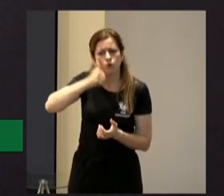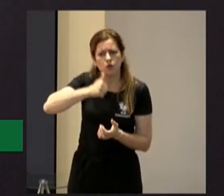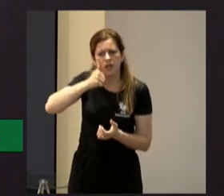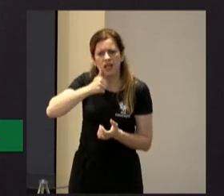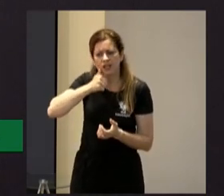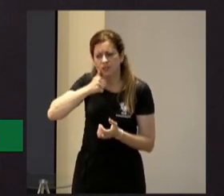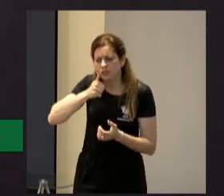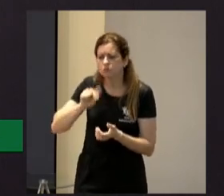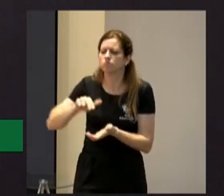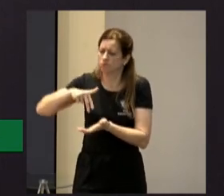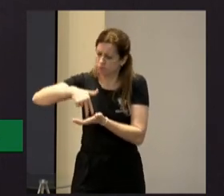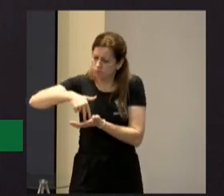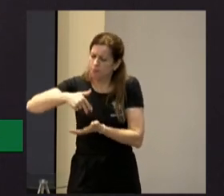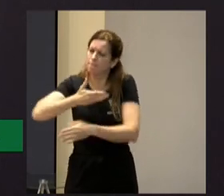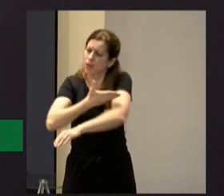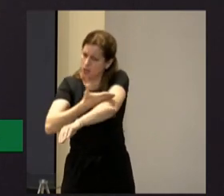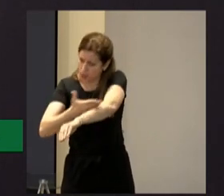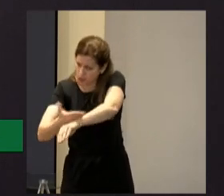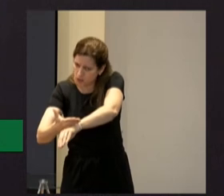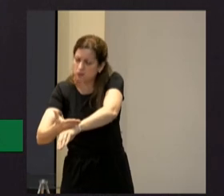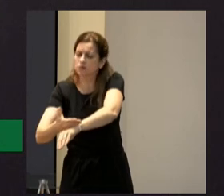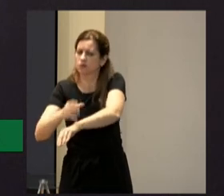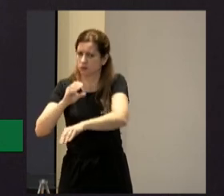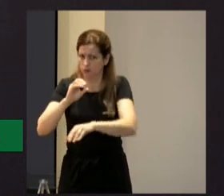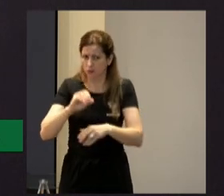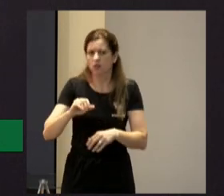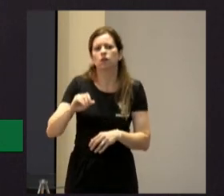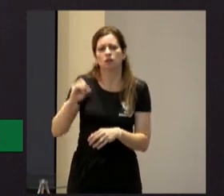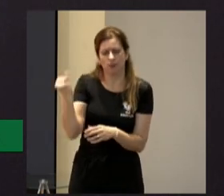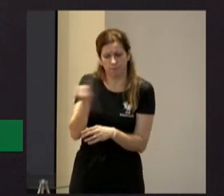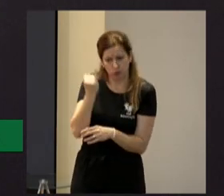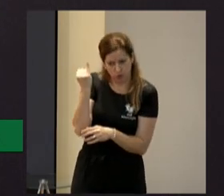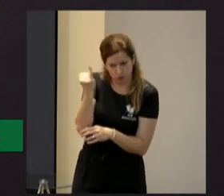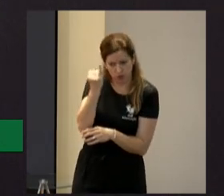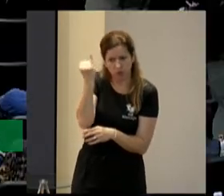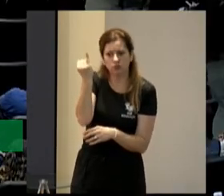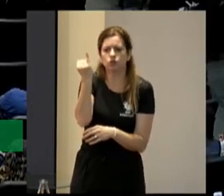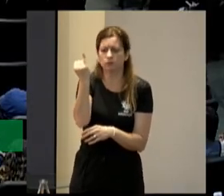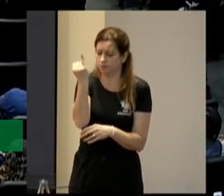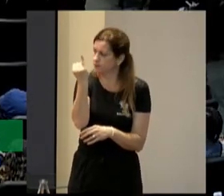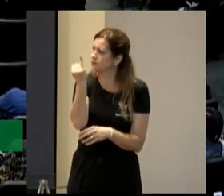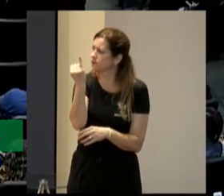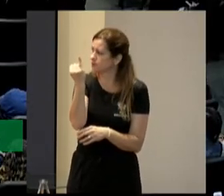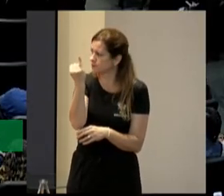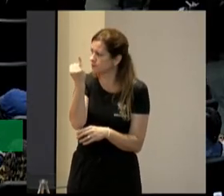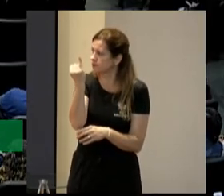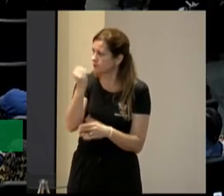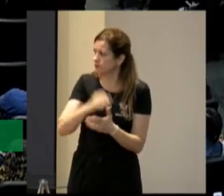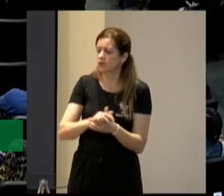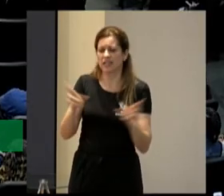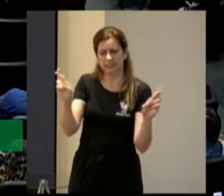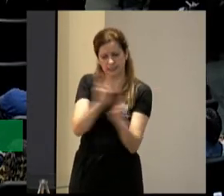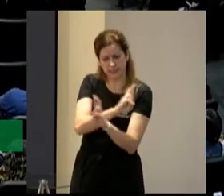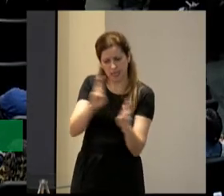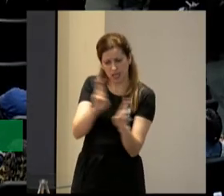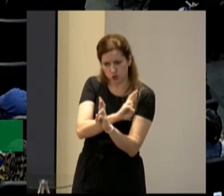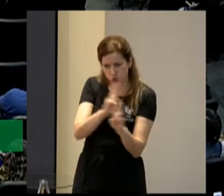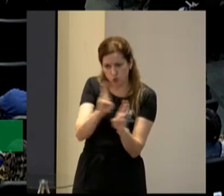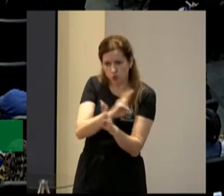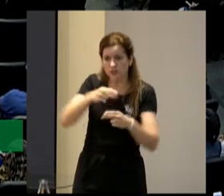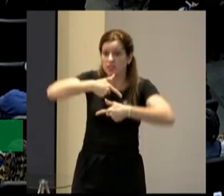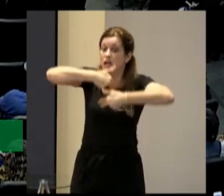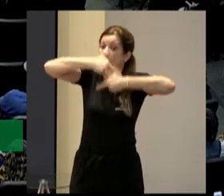mulheres brancas, né? Isso é importante, racializar, porque quando a gente fala de relações étnico-raciais, a